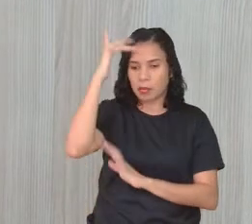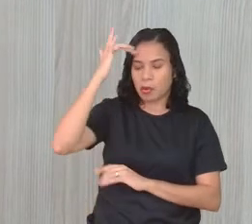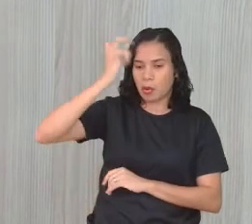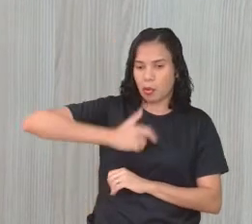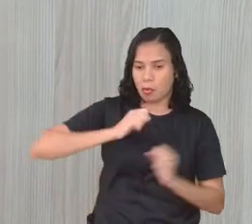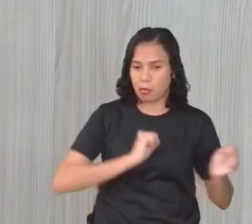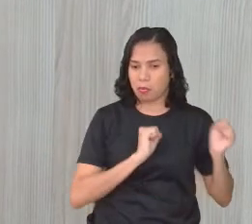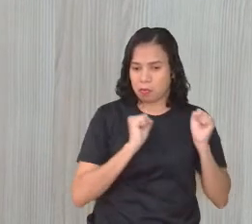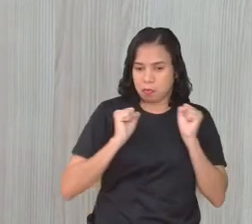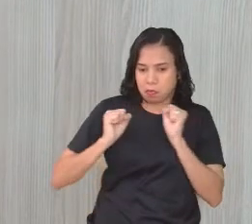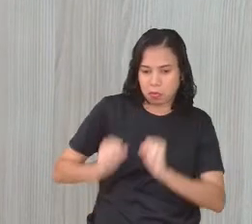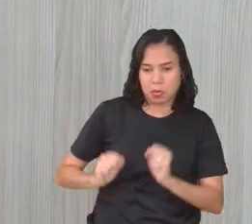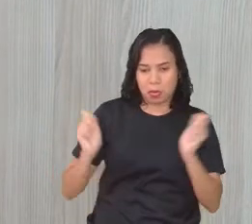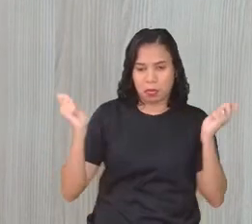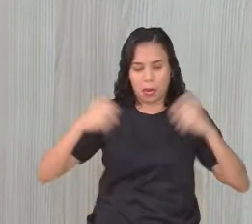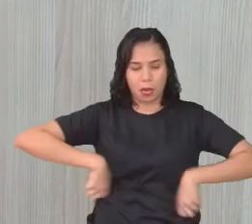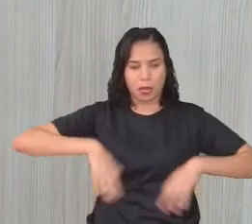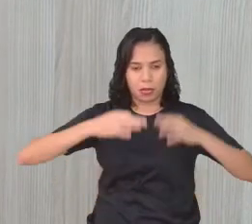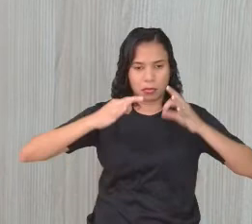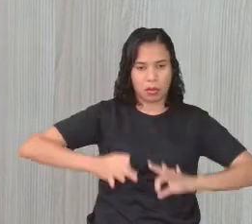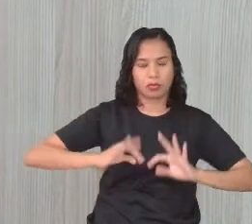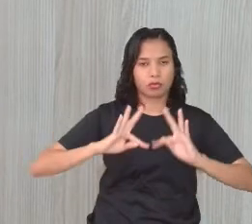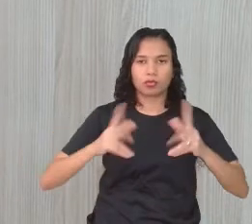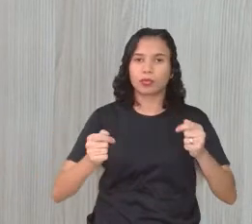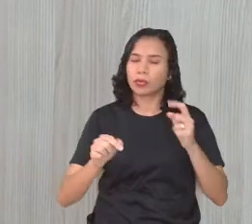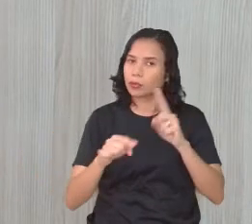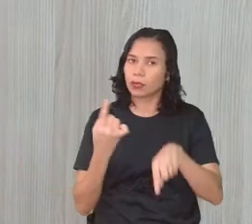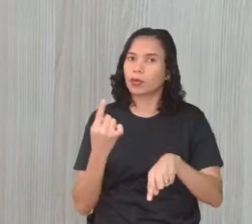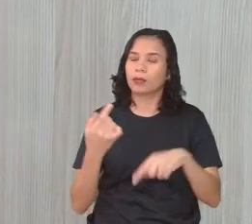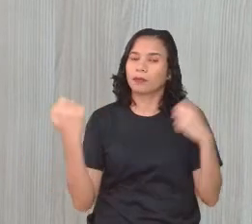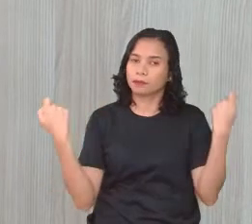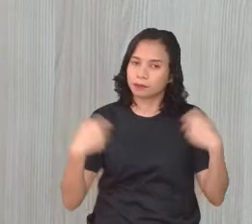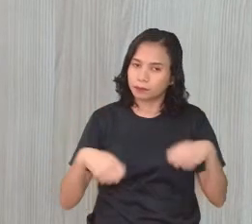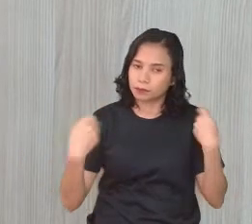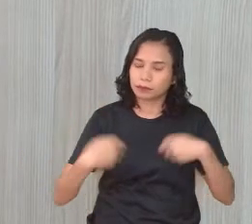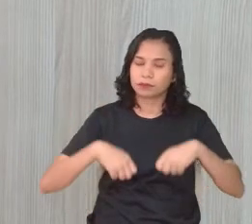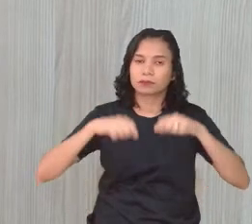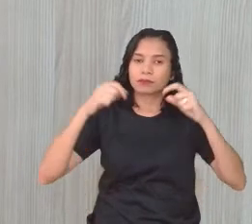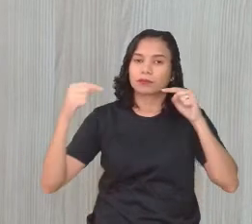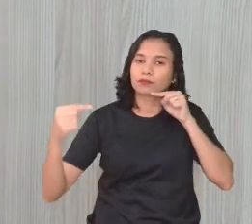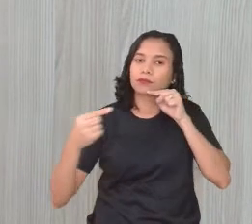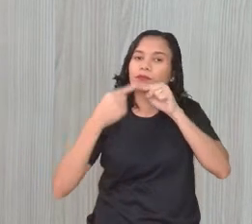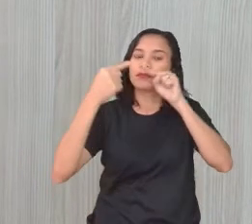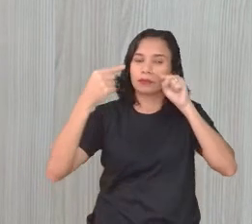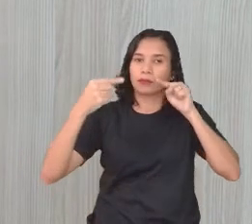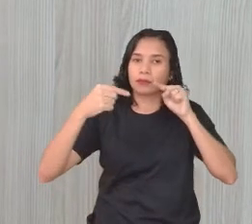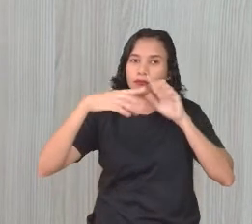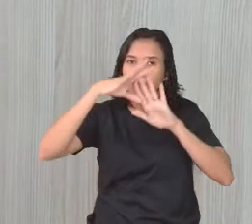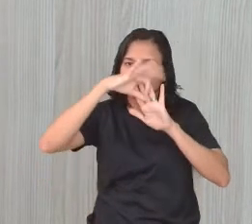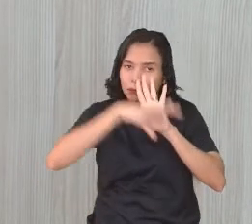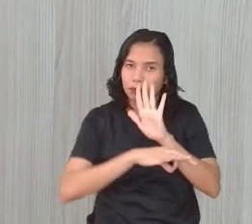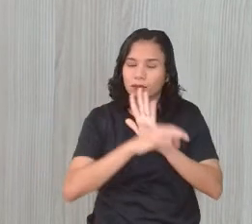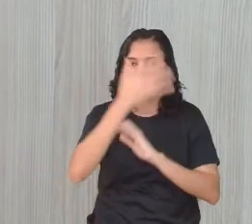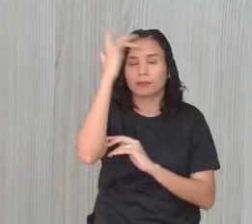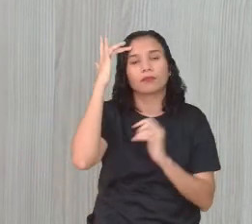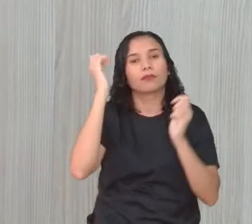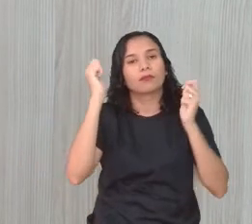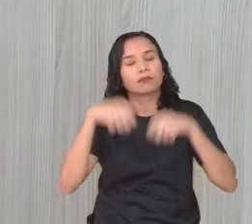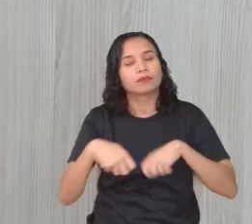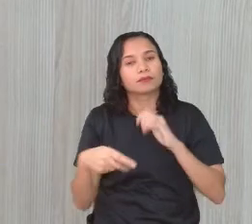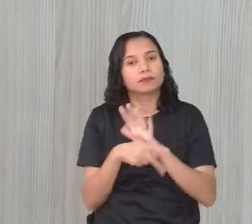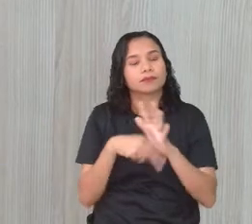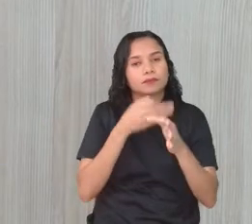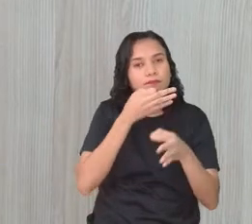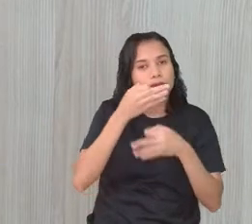exacerbada de certeza sobre nada. Ela precisa ser coerente. E aí você pode fazer uma